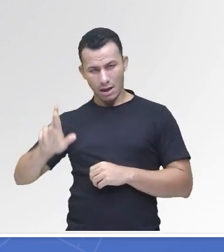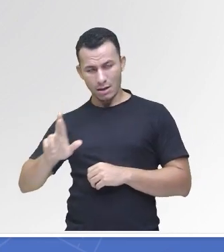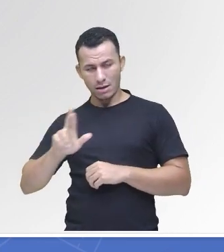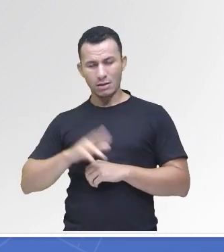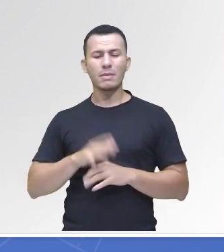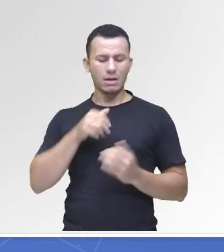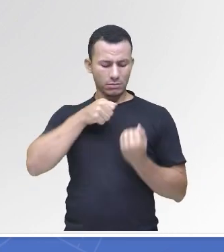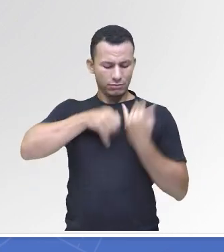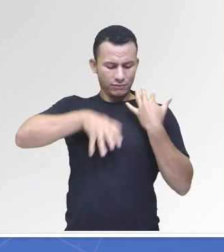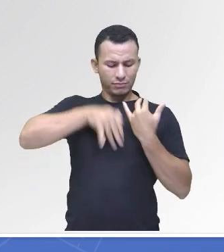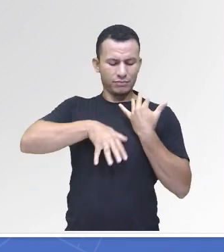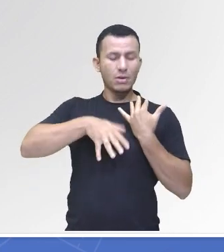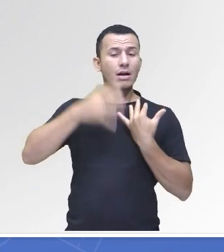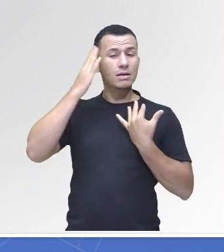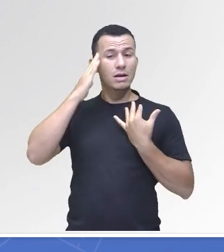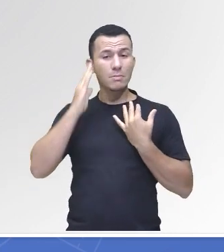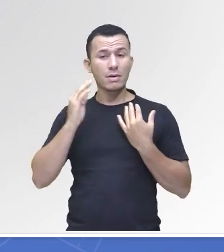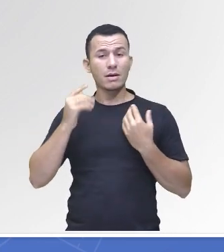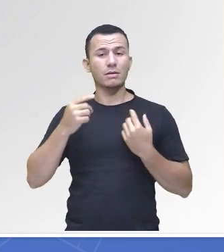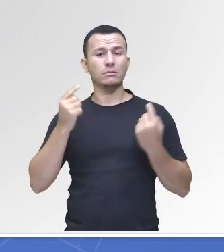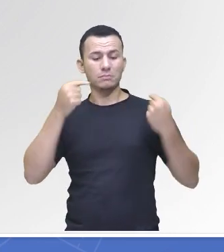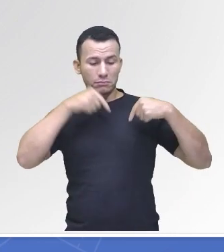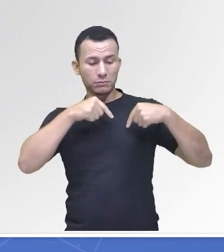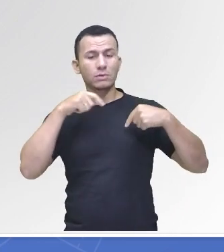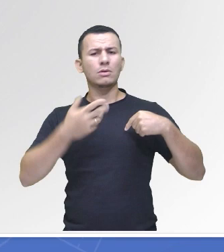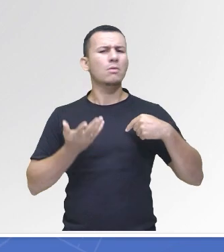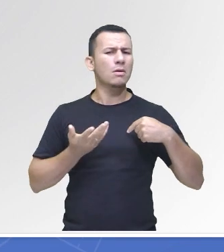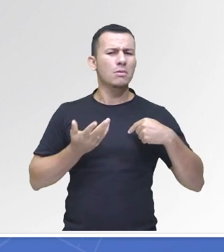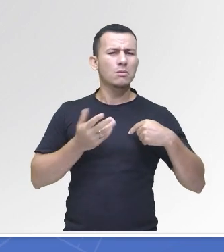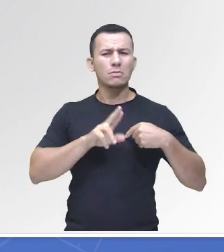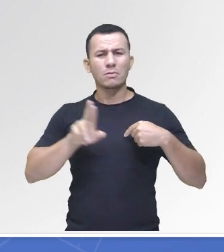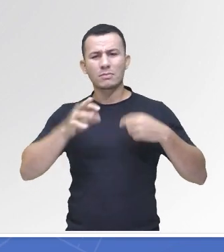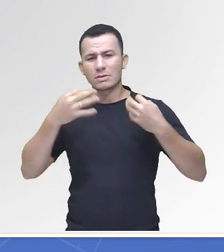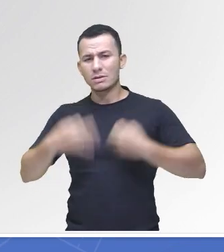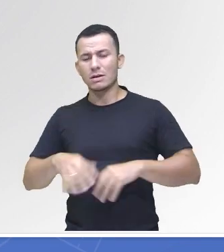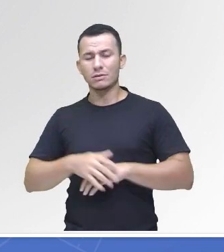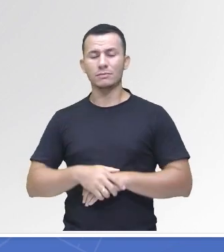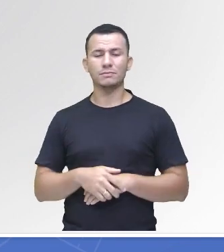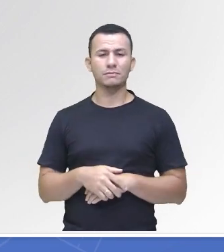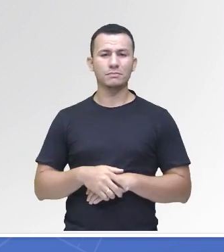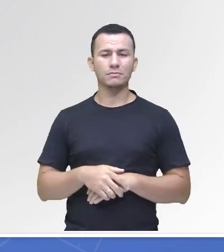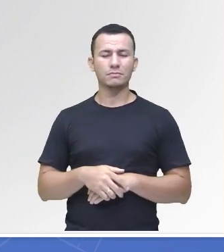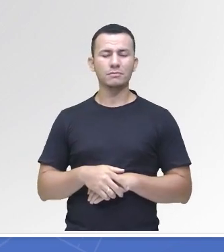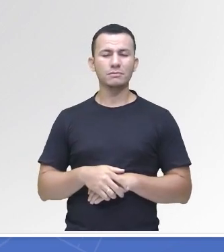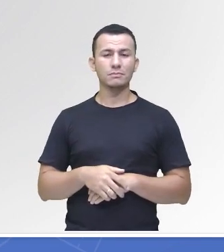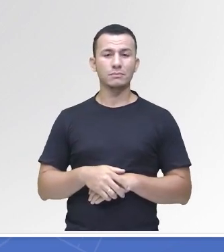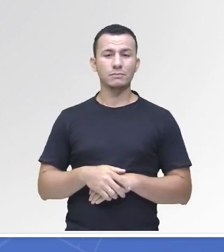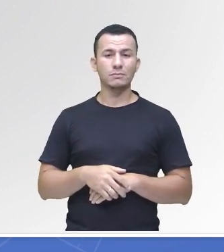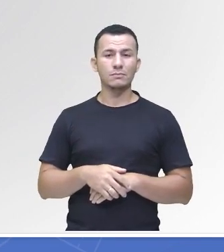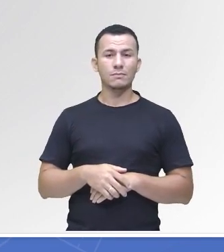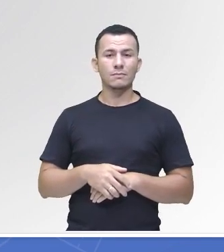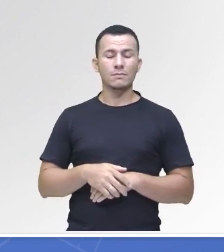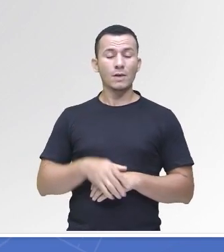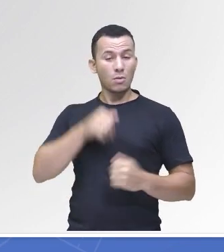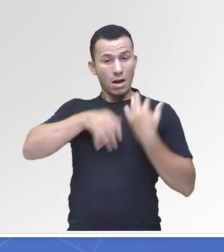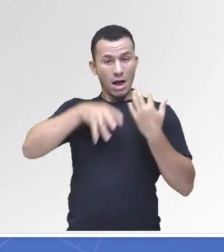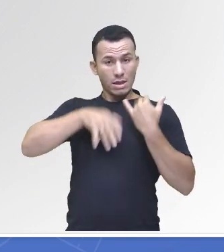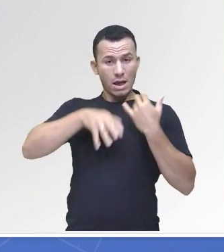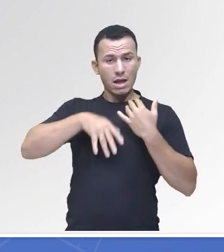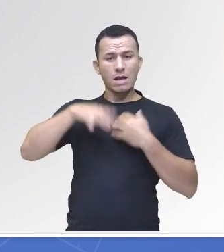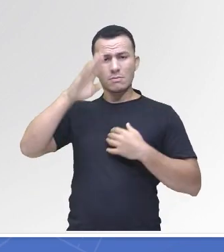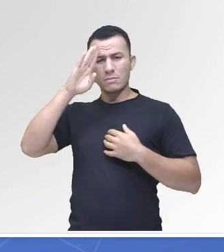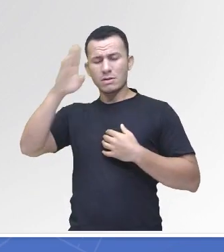né? Qual é a alternativa correta? E aí, alternativa A, elas atuam transportando exclusivamente